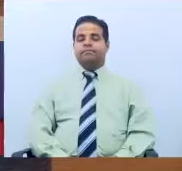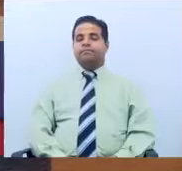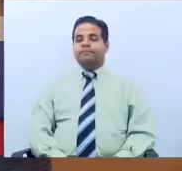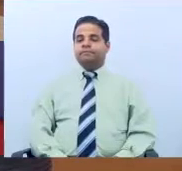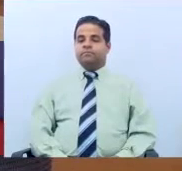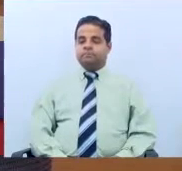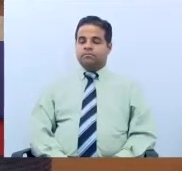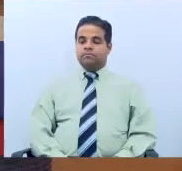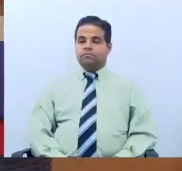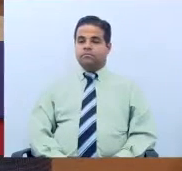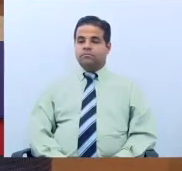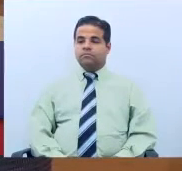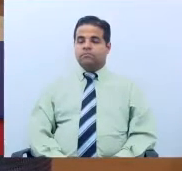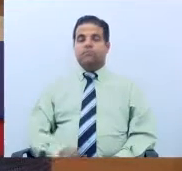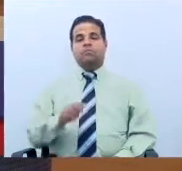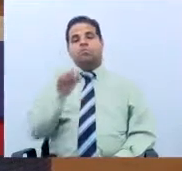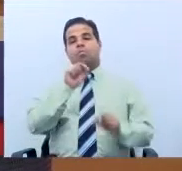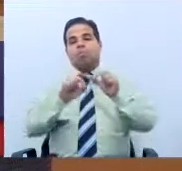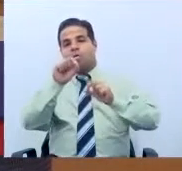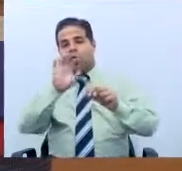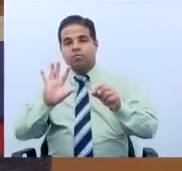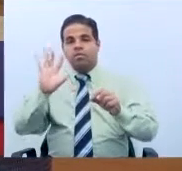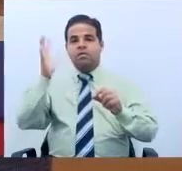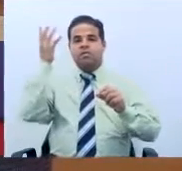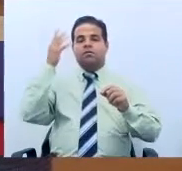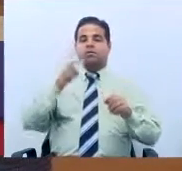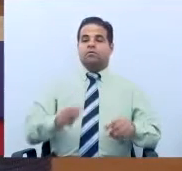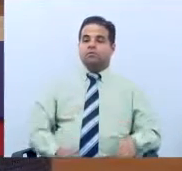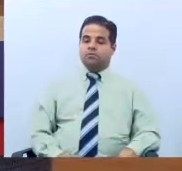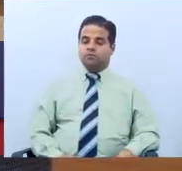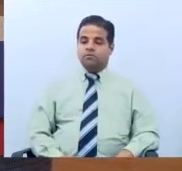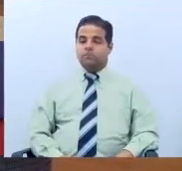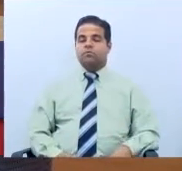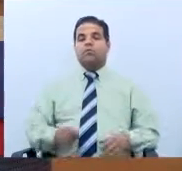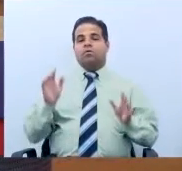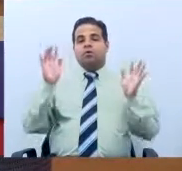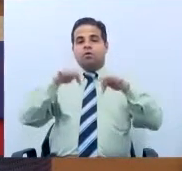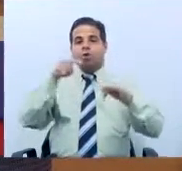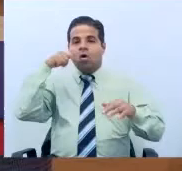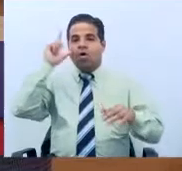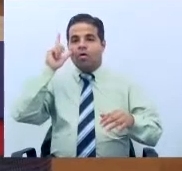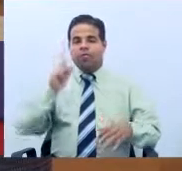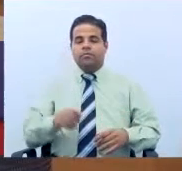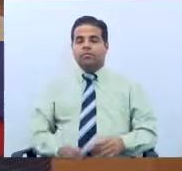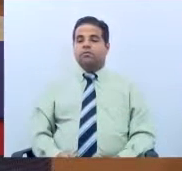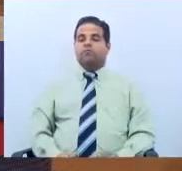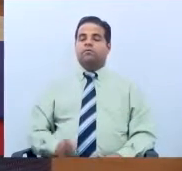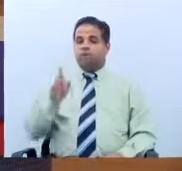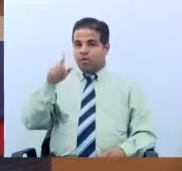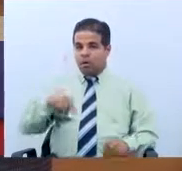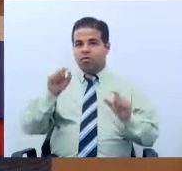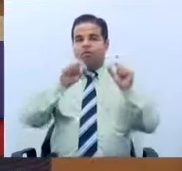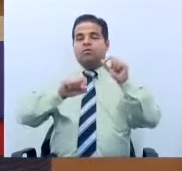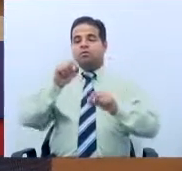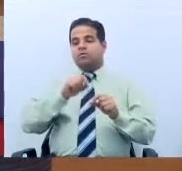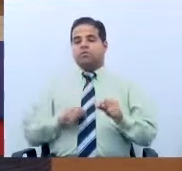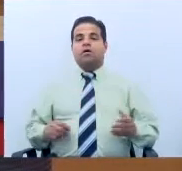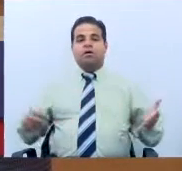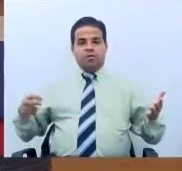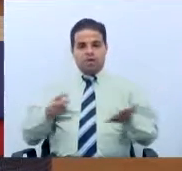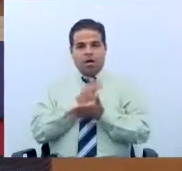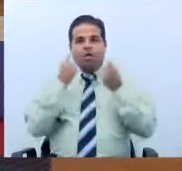sobre o episódio que findou-se ontem, que foi o